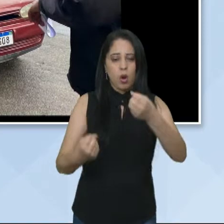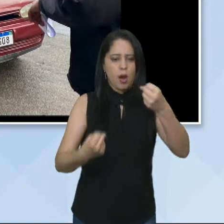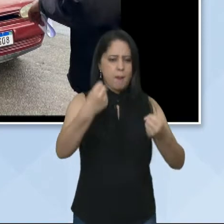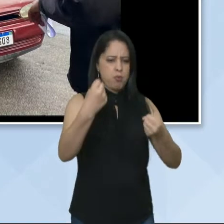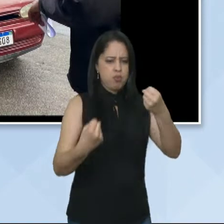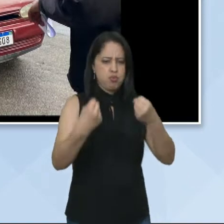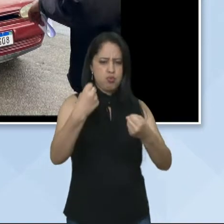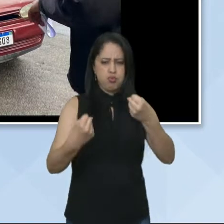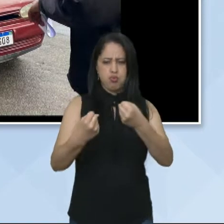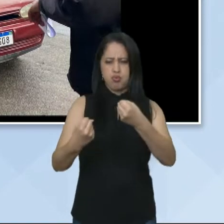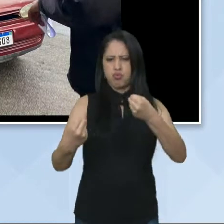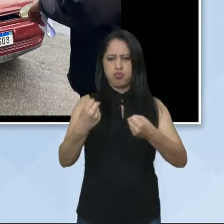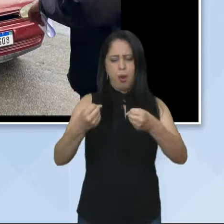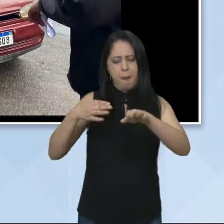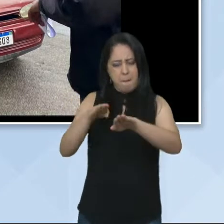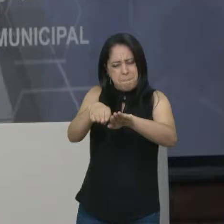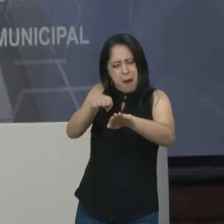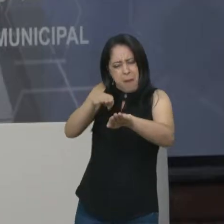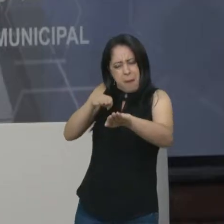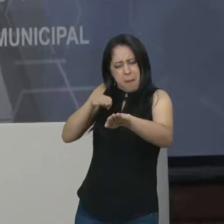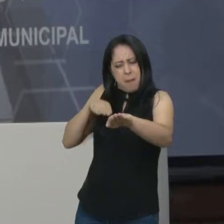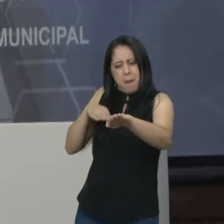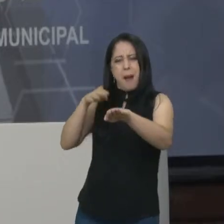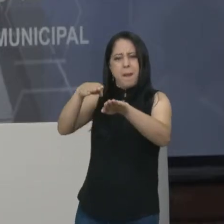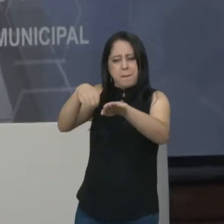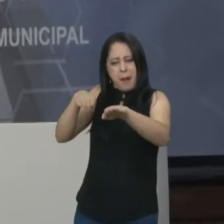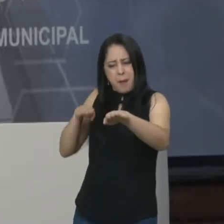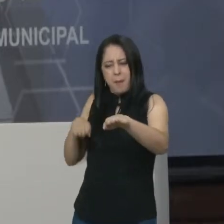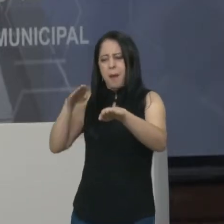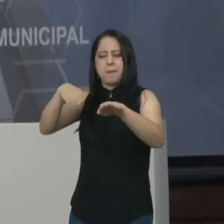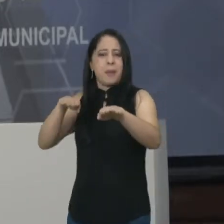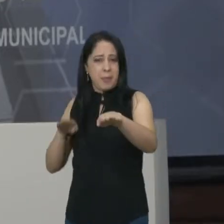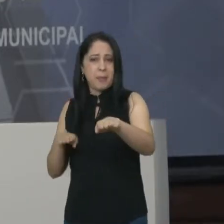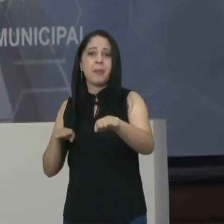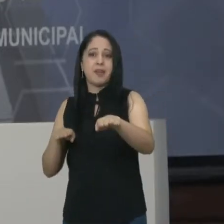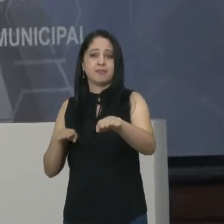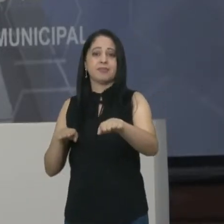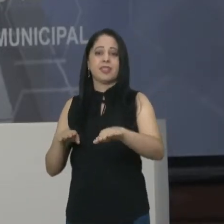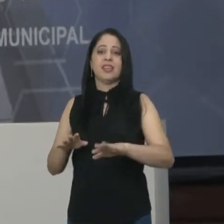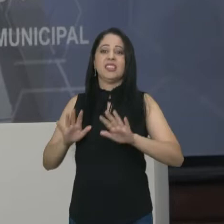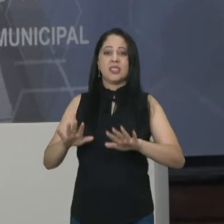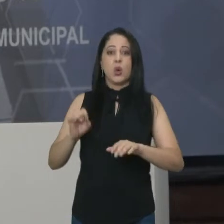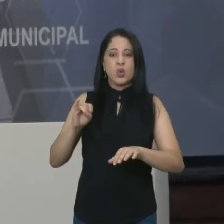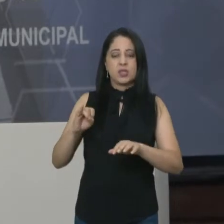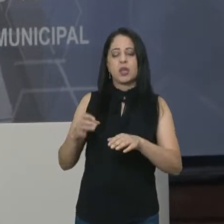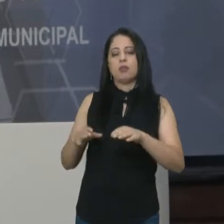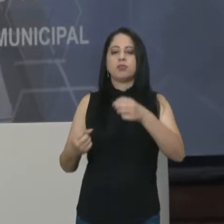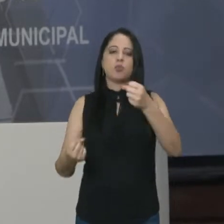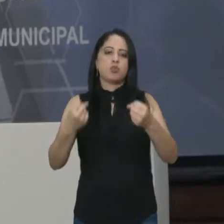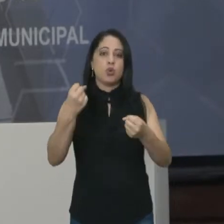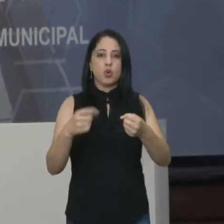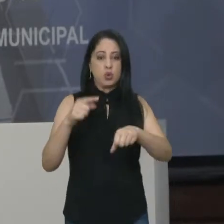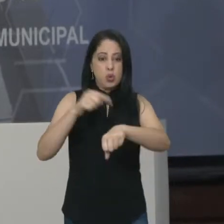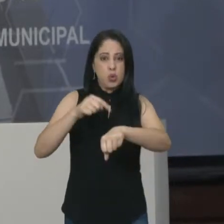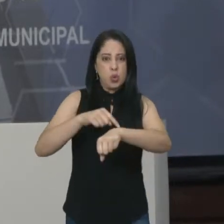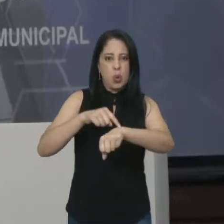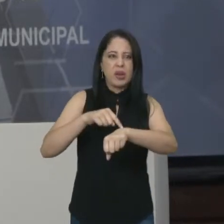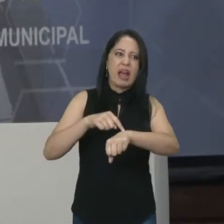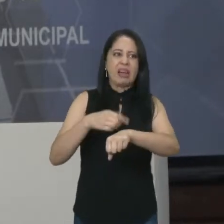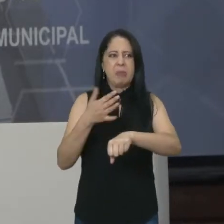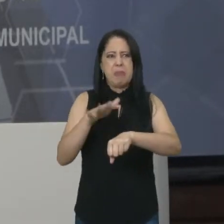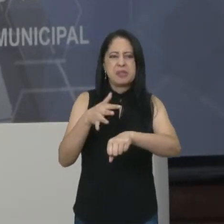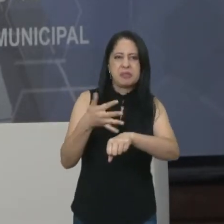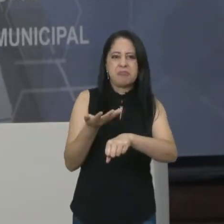Uma das únicas entradas do Jardim Oriente é pela rua Sumatra. E se você chegar lá no horário de pico, a partir